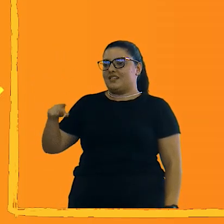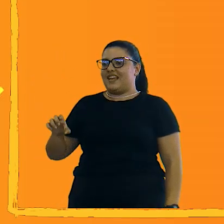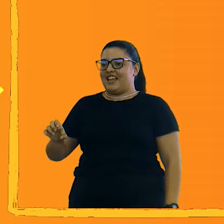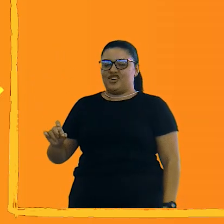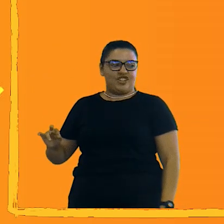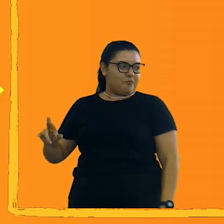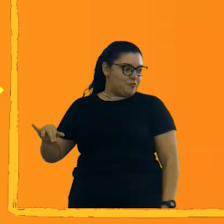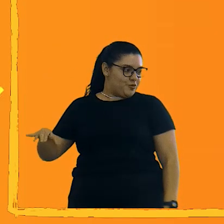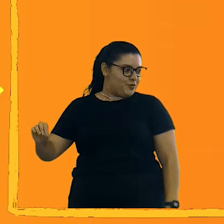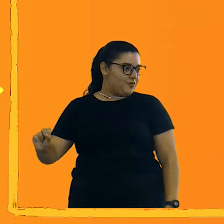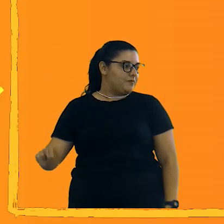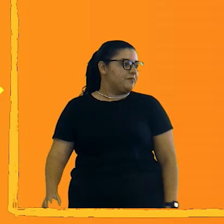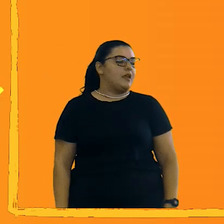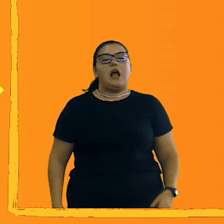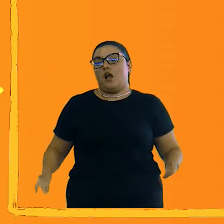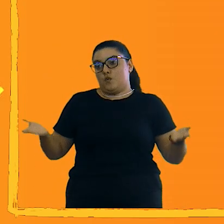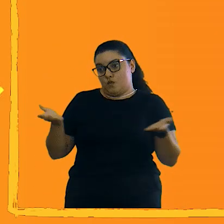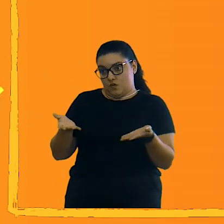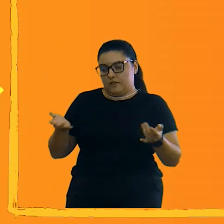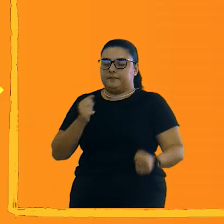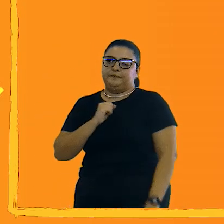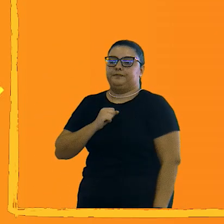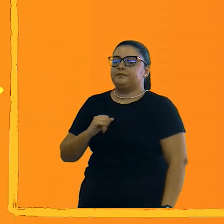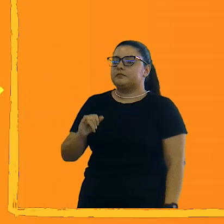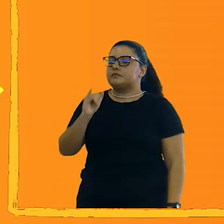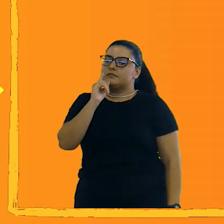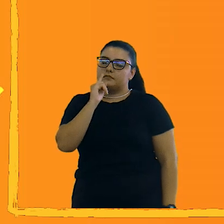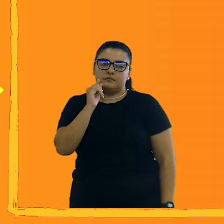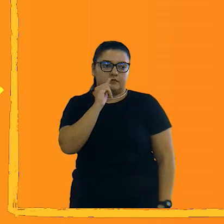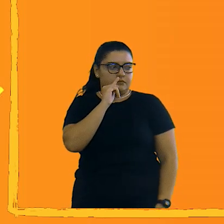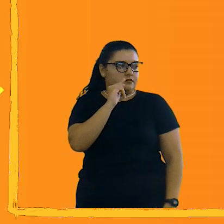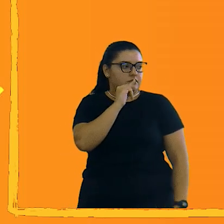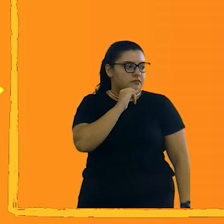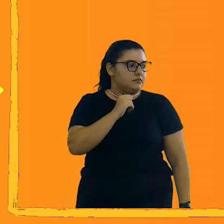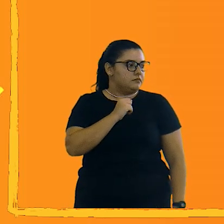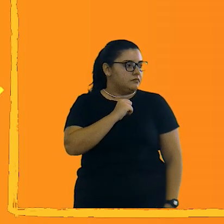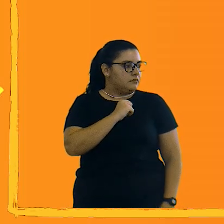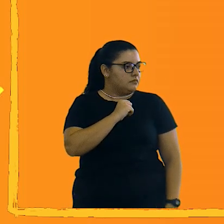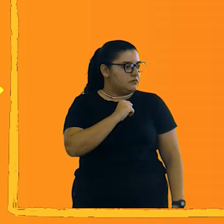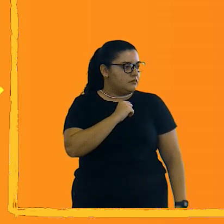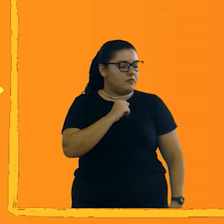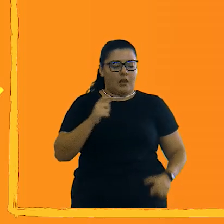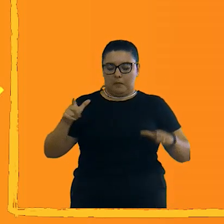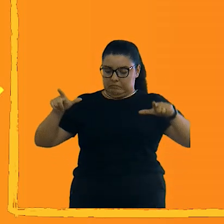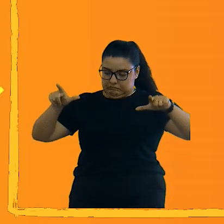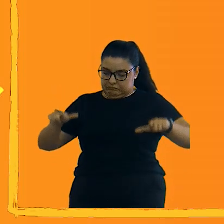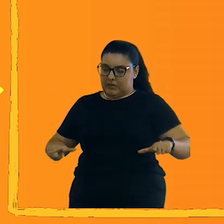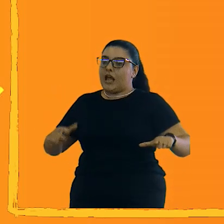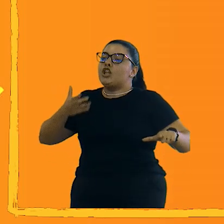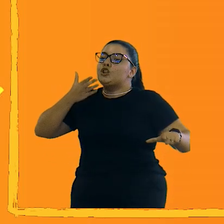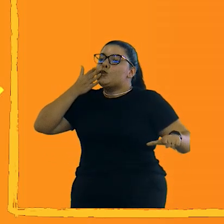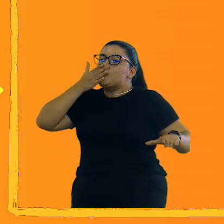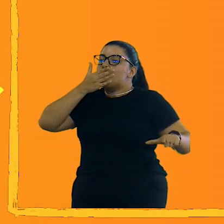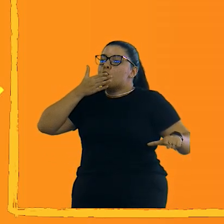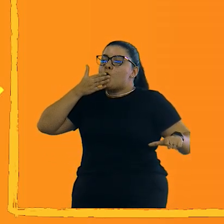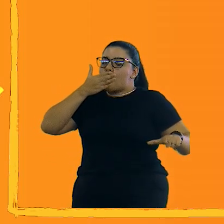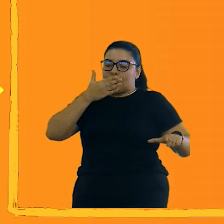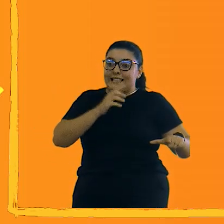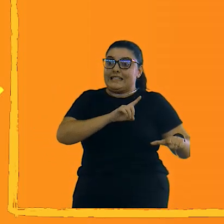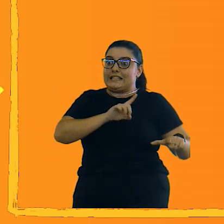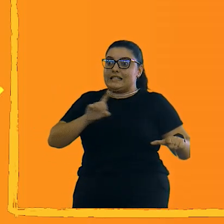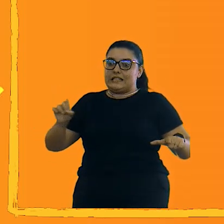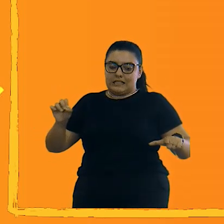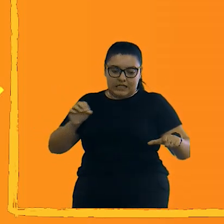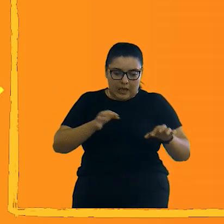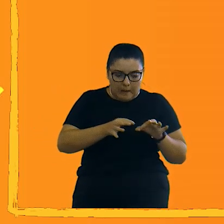aí ó uma com centro de docinhos havia brigadeiros e